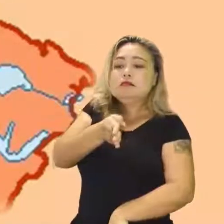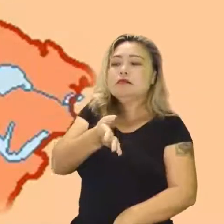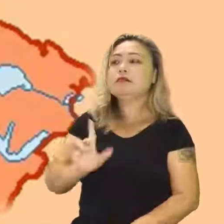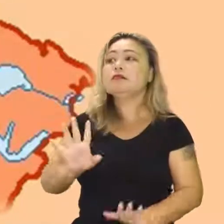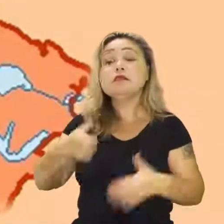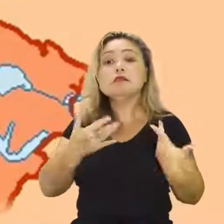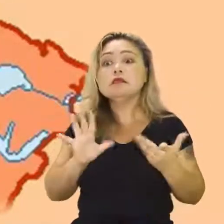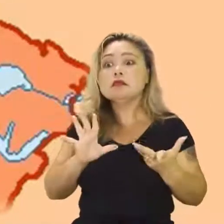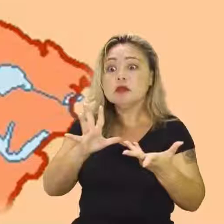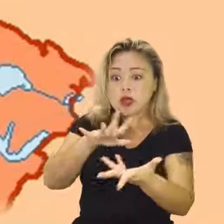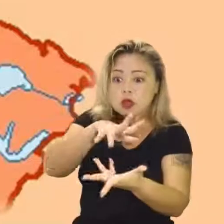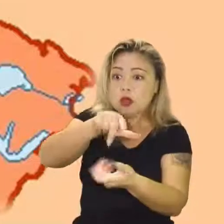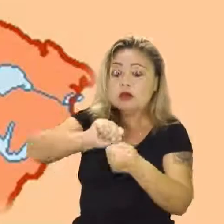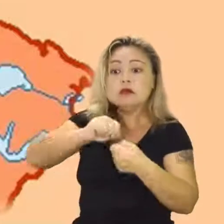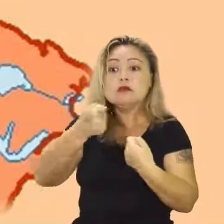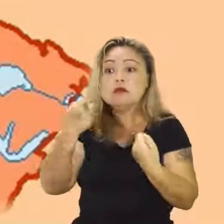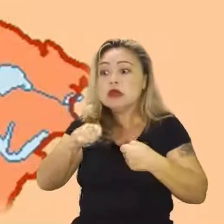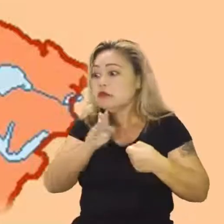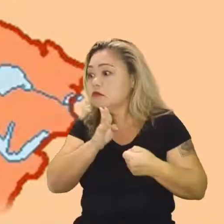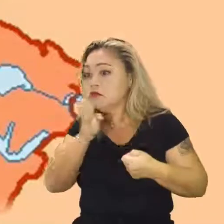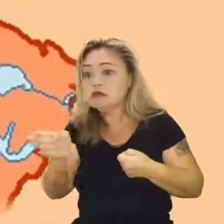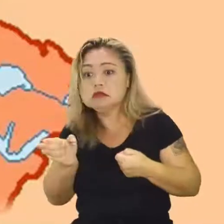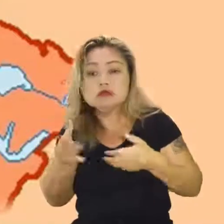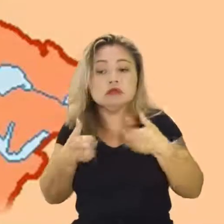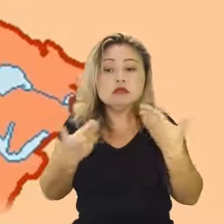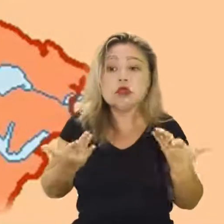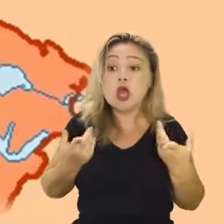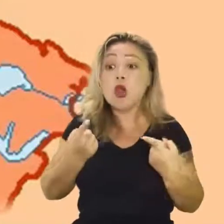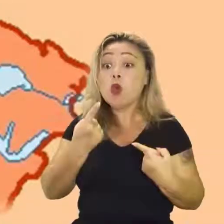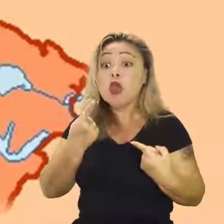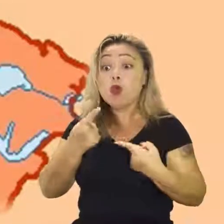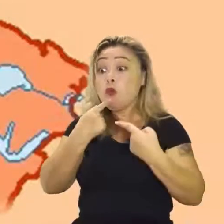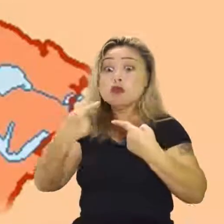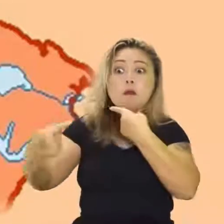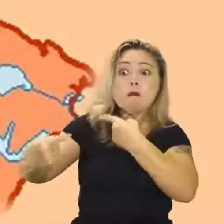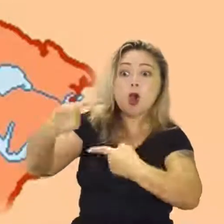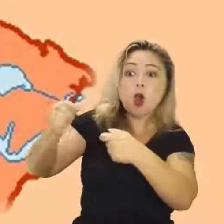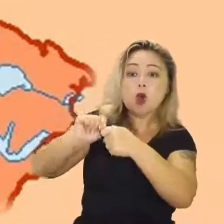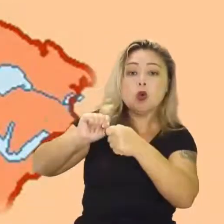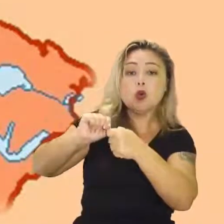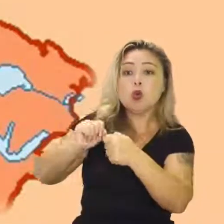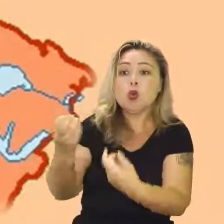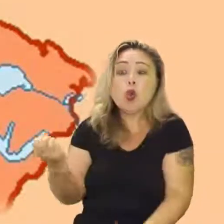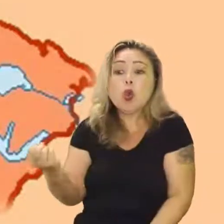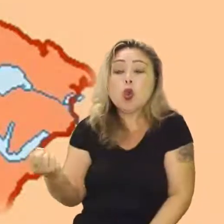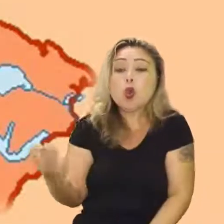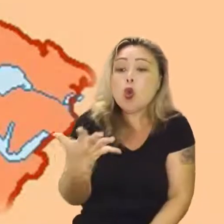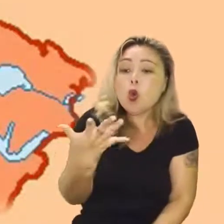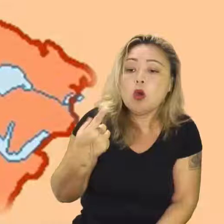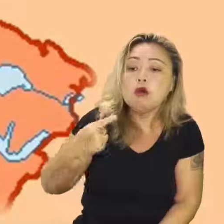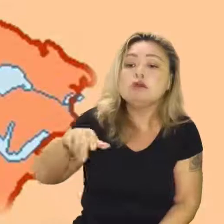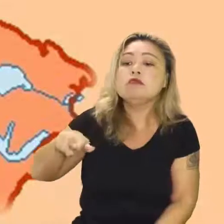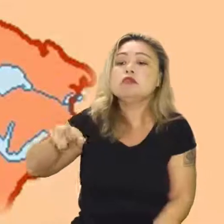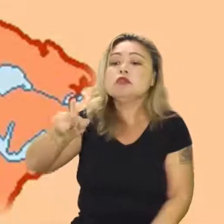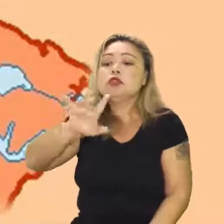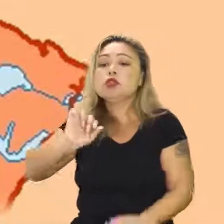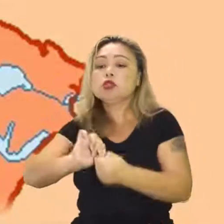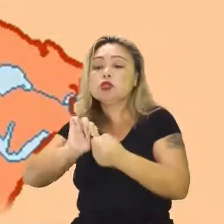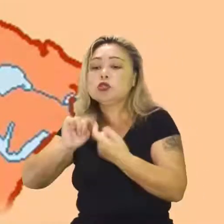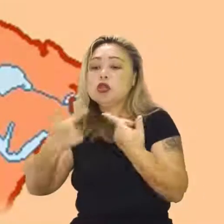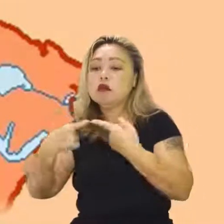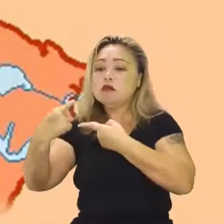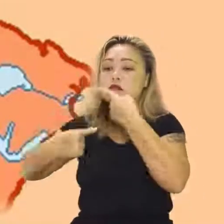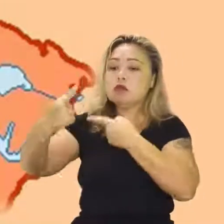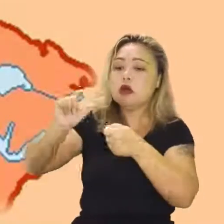E o mundo, ele precisava ser definido enquanto política, enquanto nova geopolítica. Vamos colocar assim, vamos